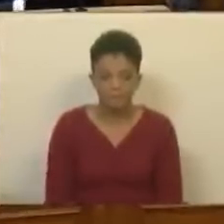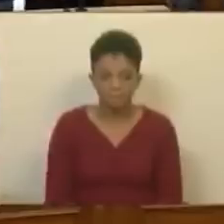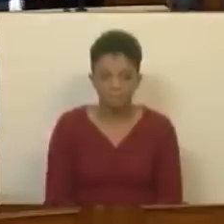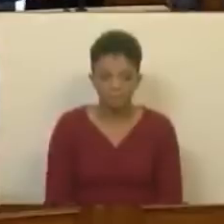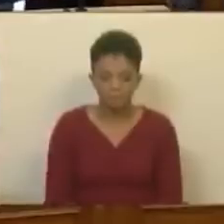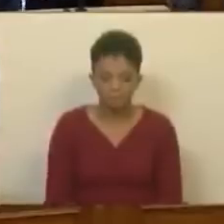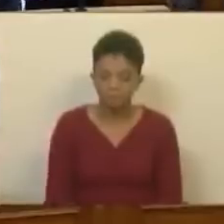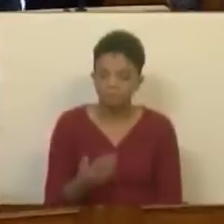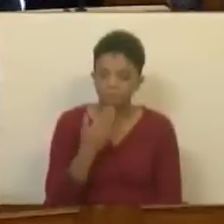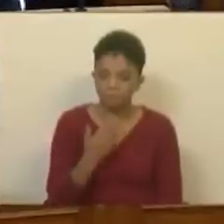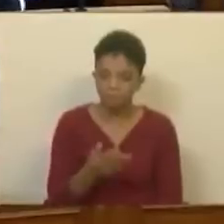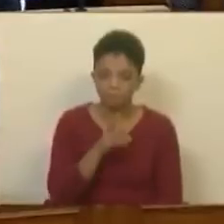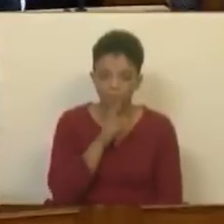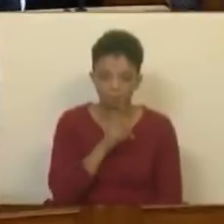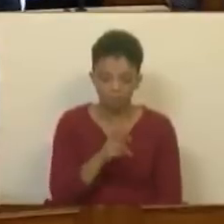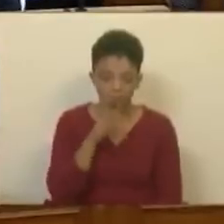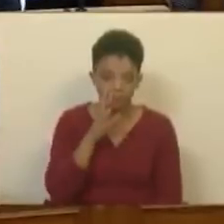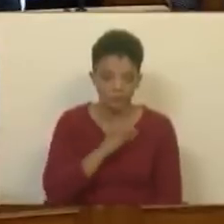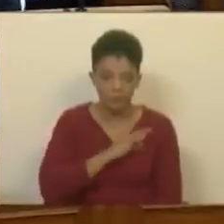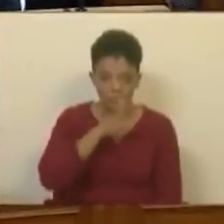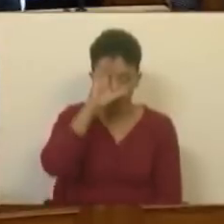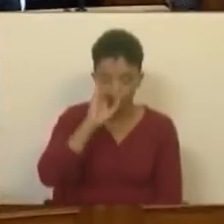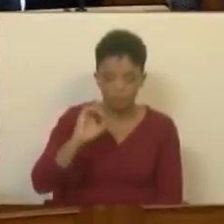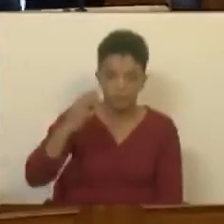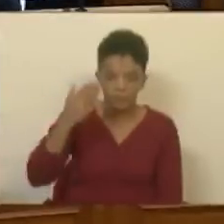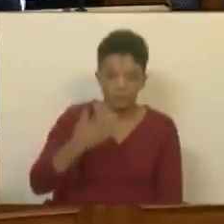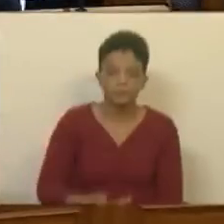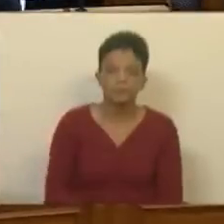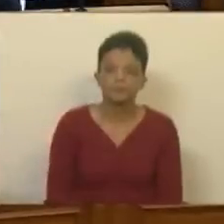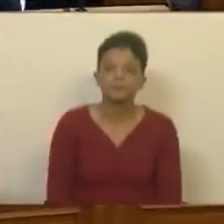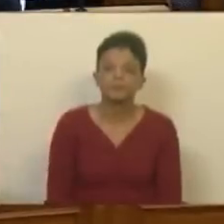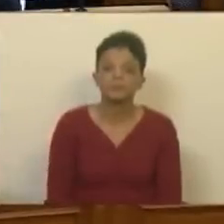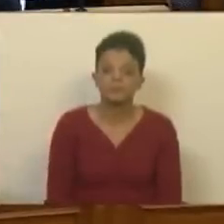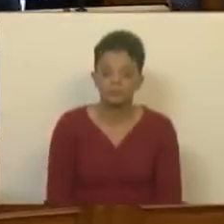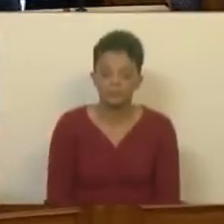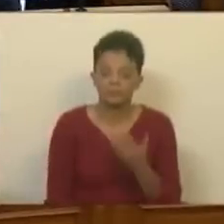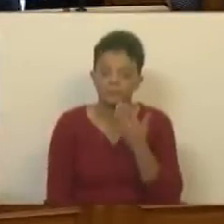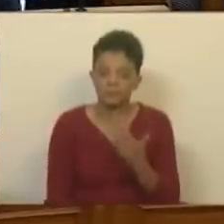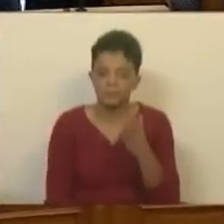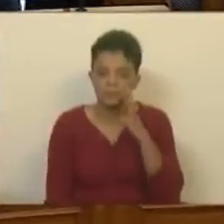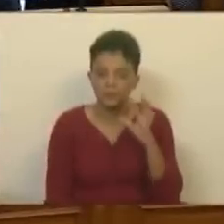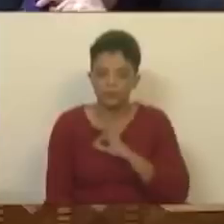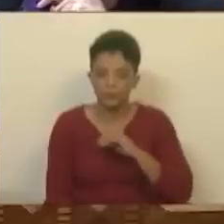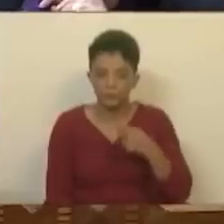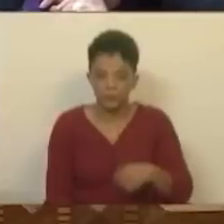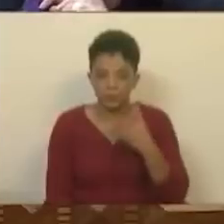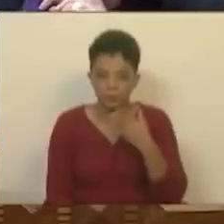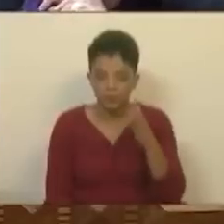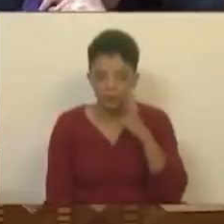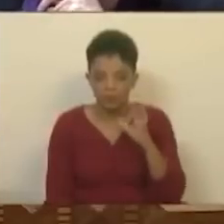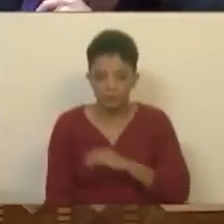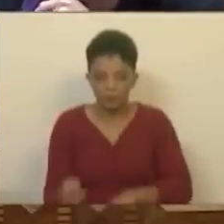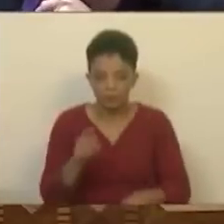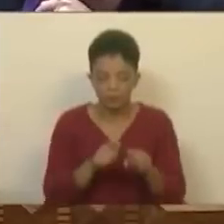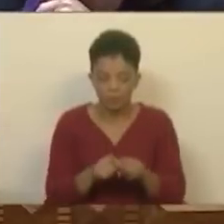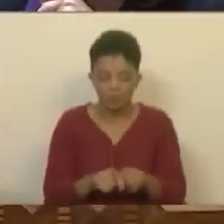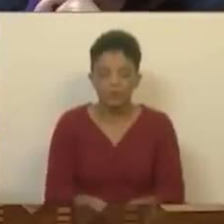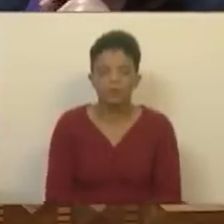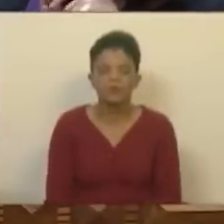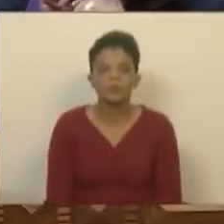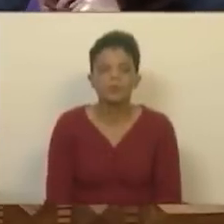Muito obrigado pela responder tem a palavra o senhor primeiro-ministro obrigado senhor presidente Muito obrigado senhor Deputado Miranda